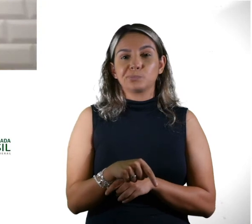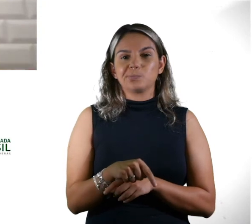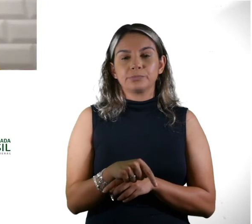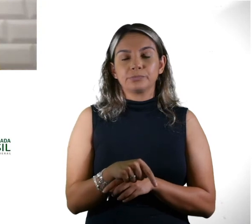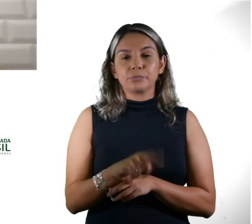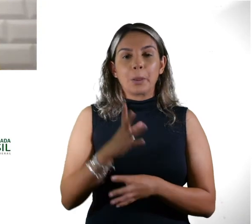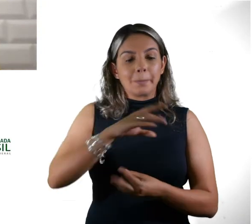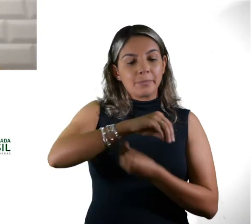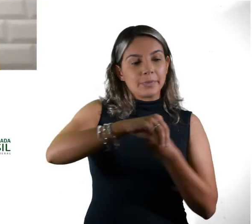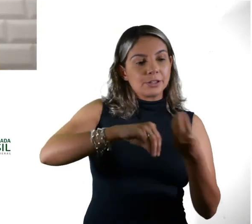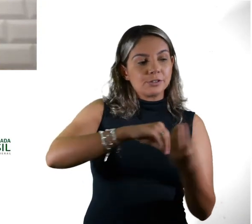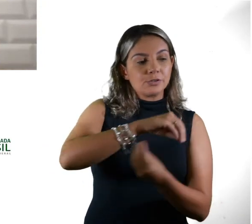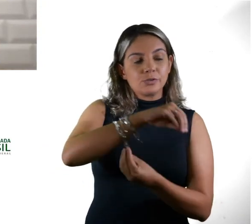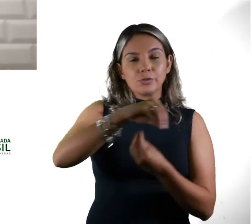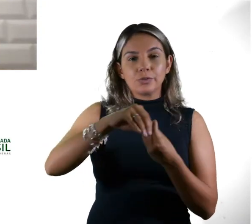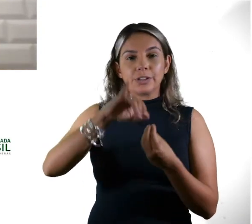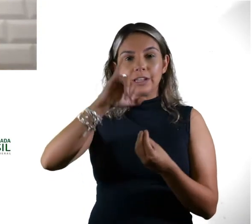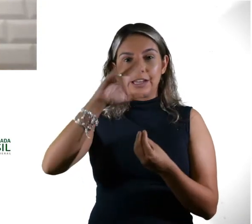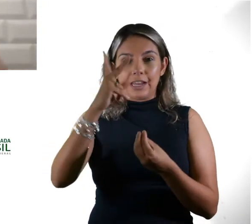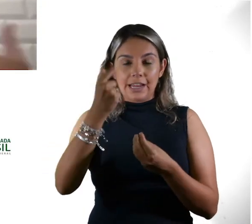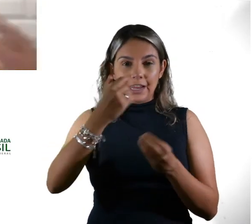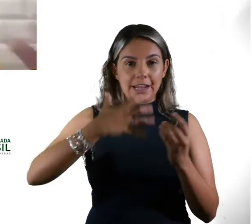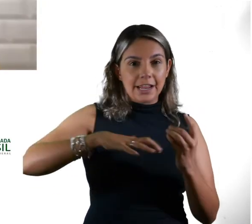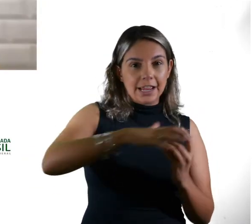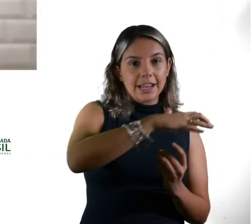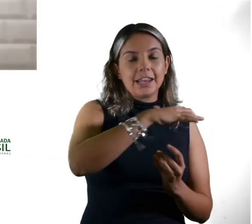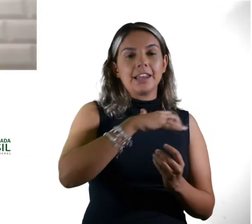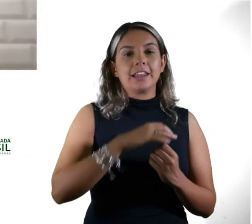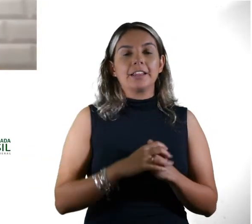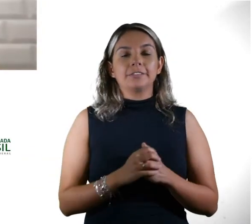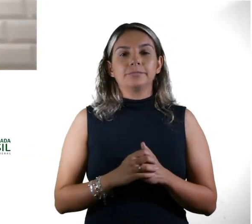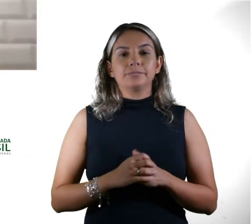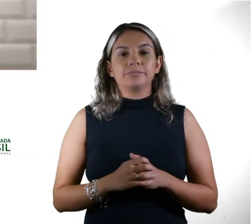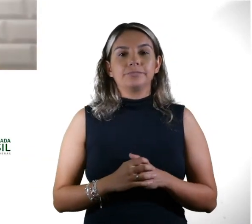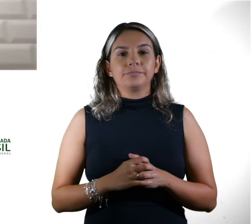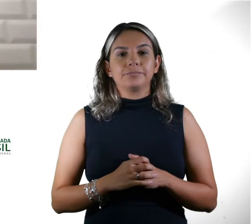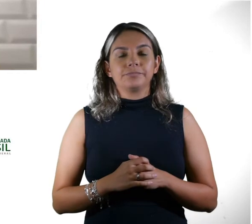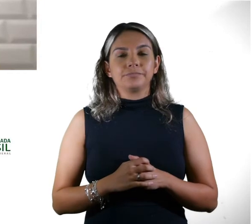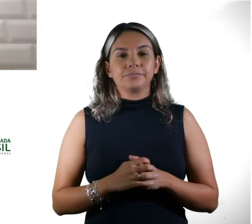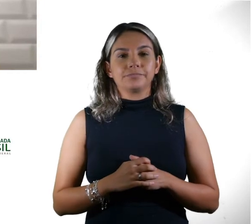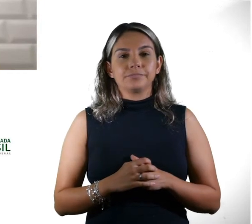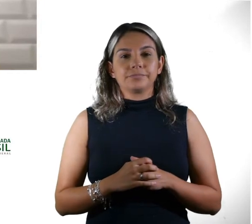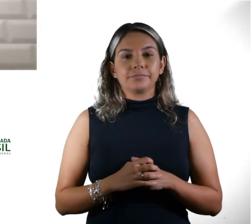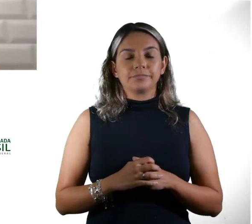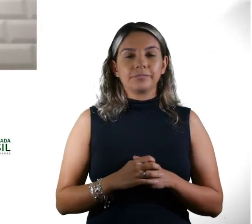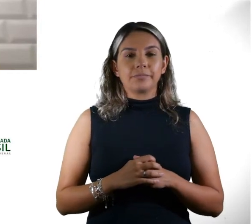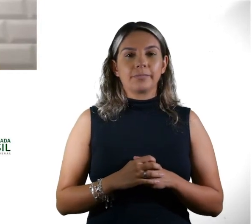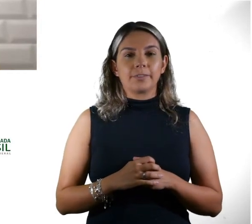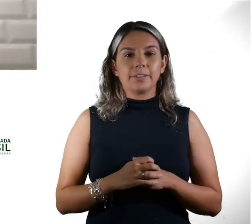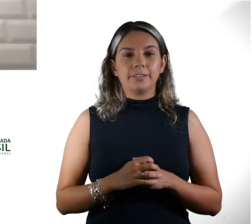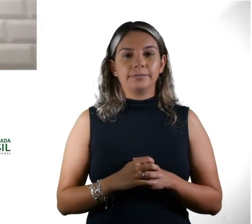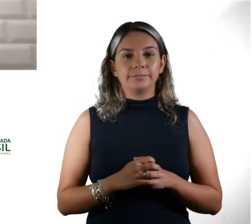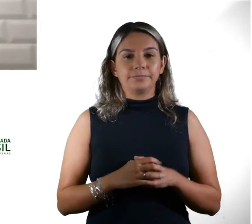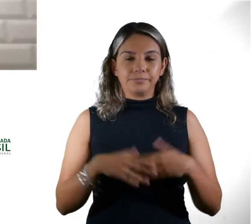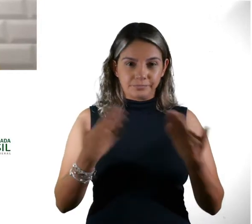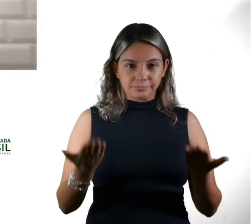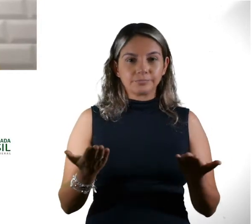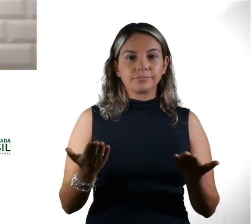não é? Com suahilis, com a presença de suahili, com árabes, com macuas, e